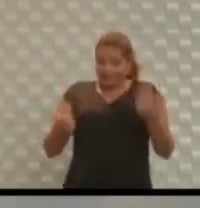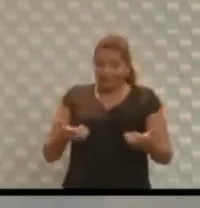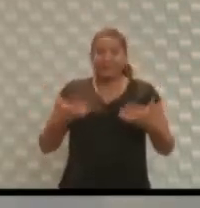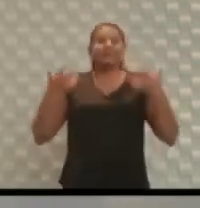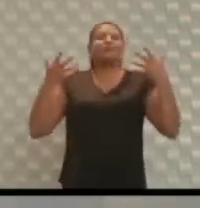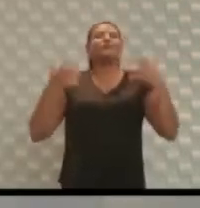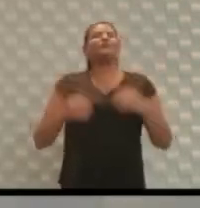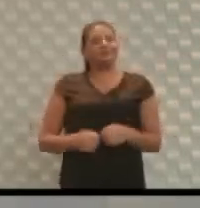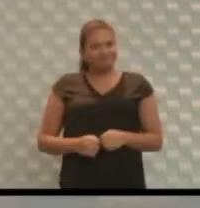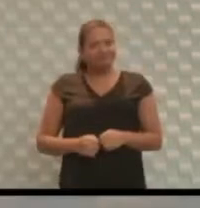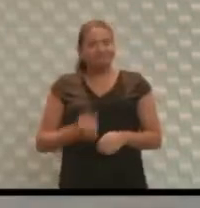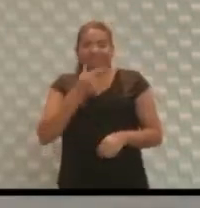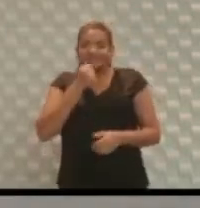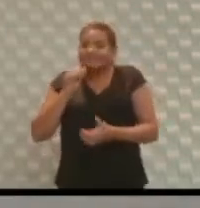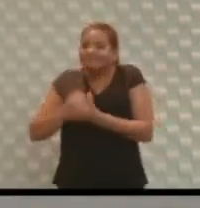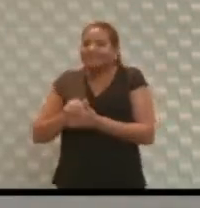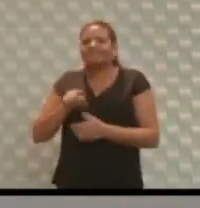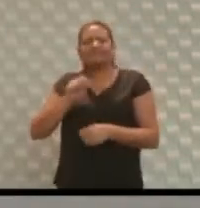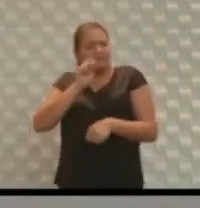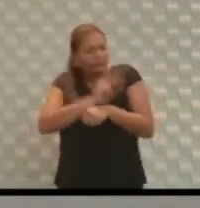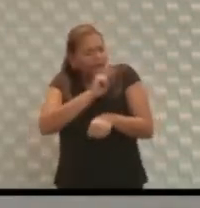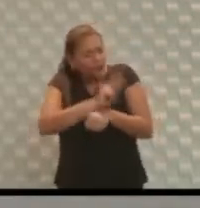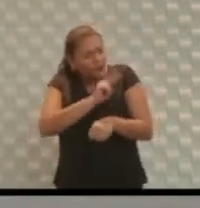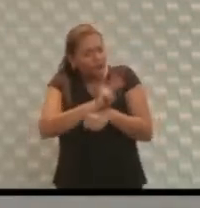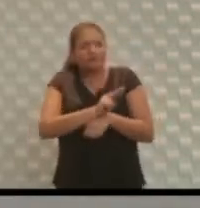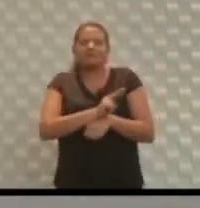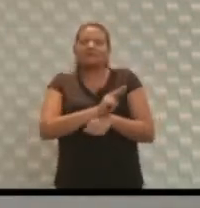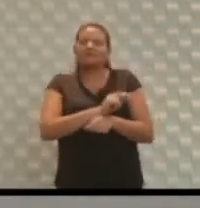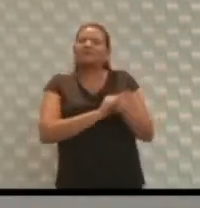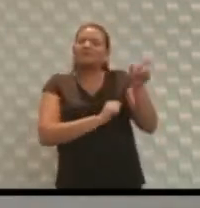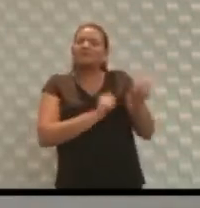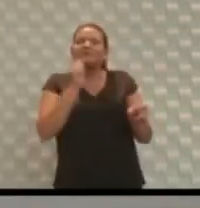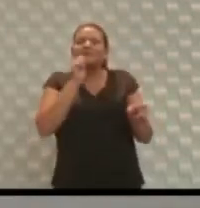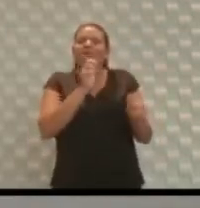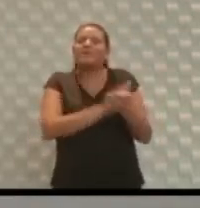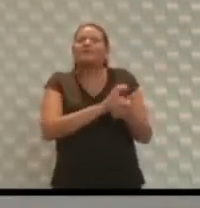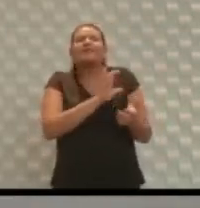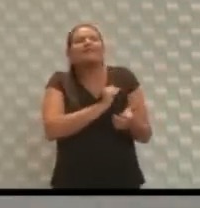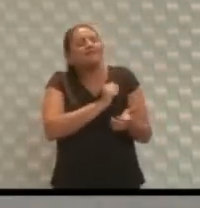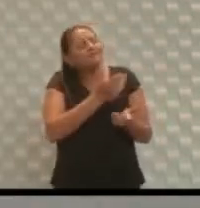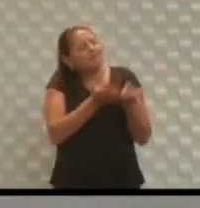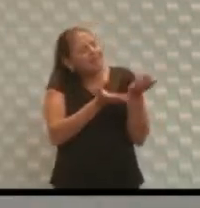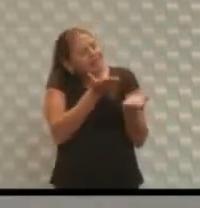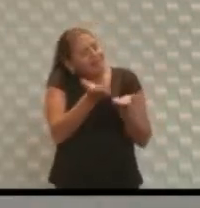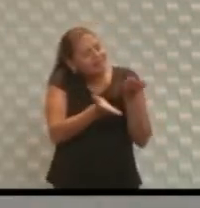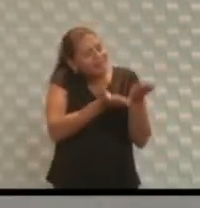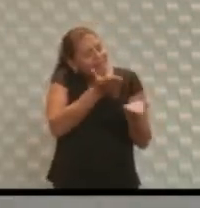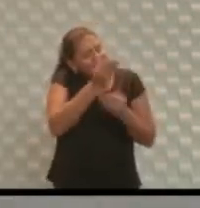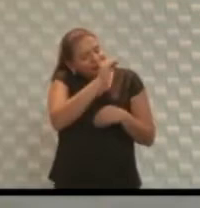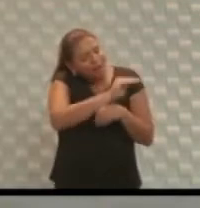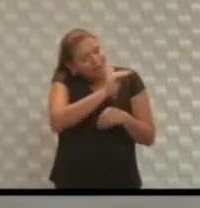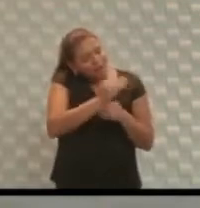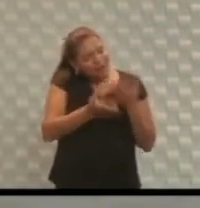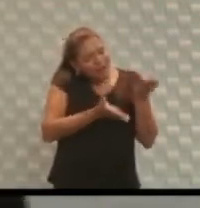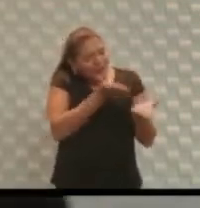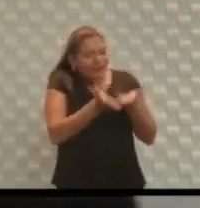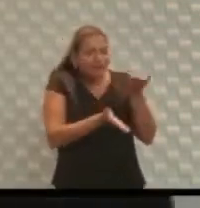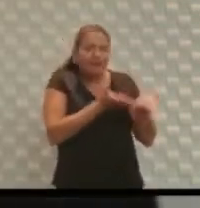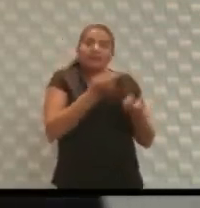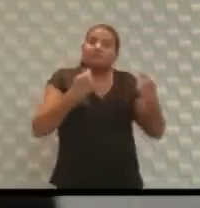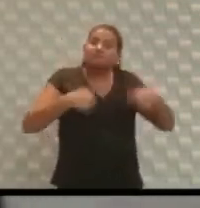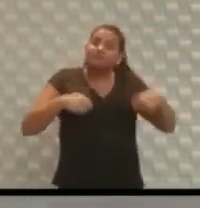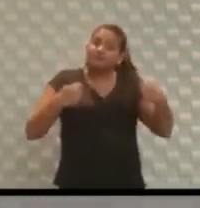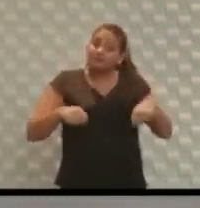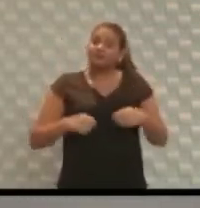dela, amá-la, ser gentil, né? Porque esse relacionamento, ele é a